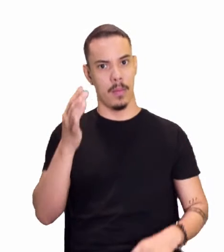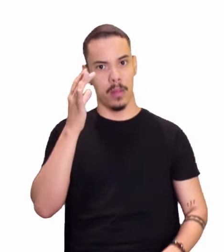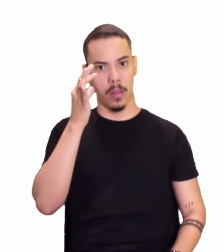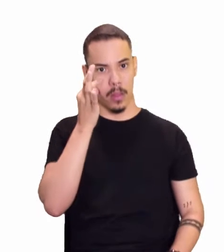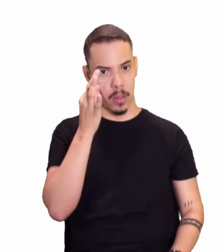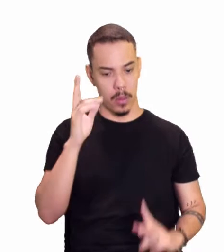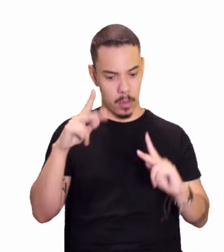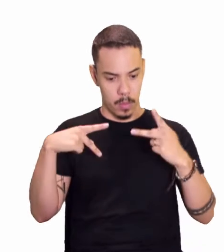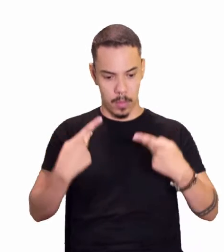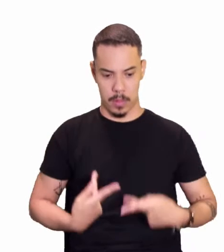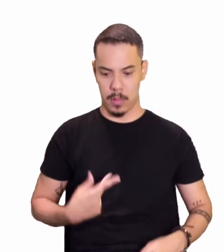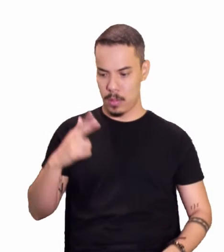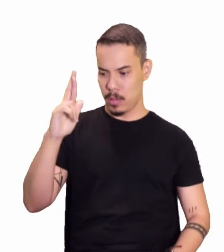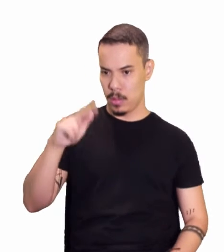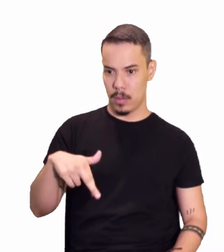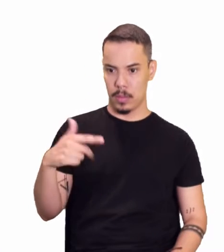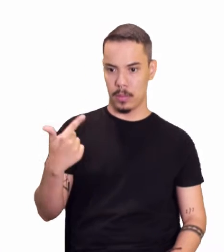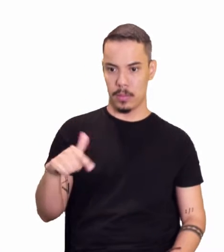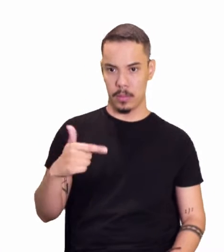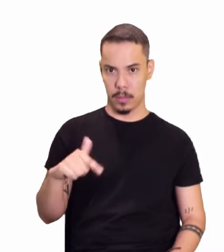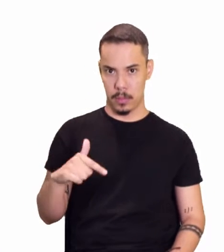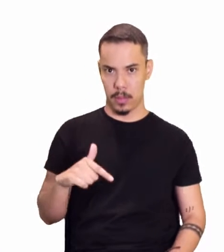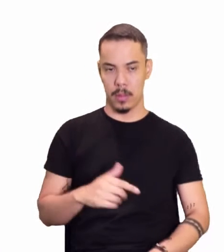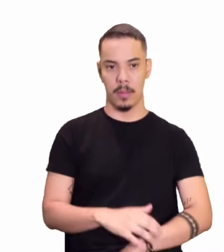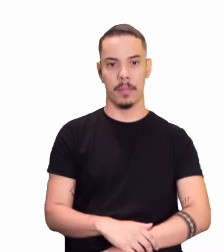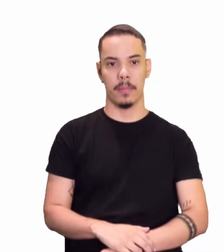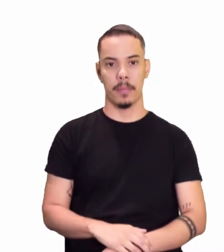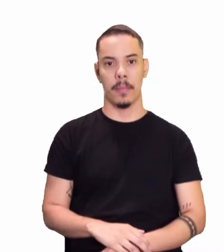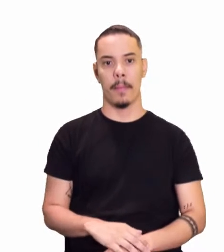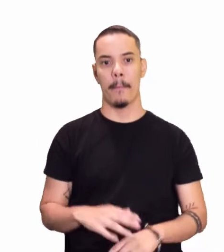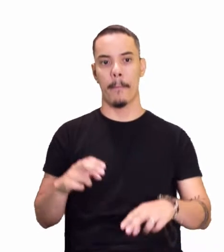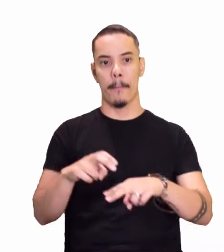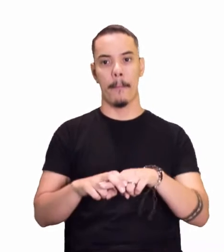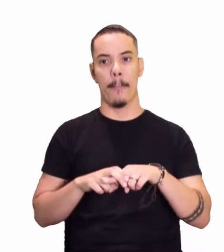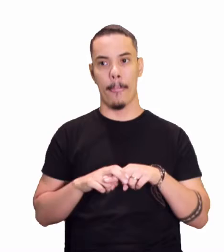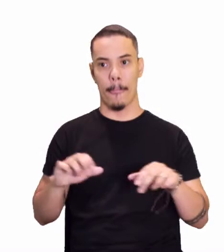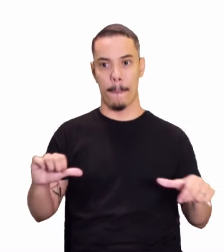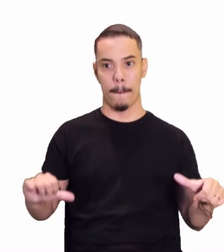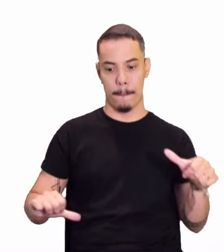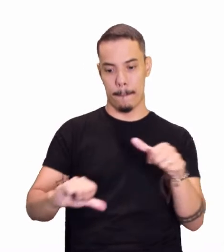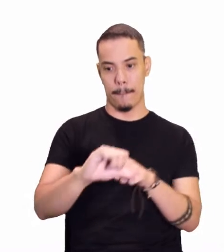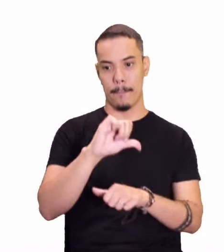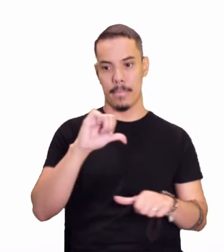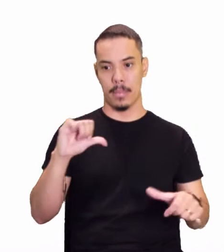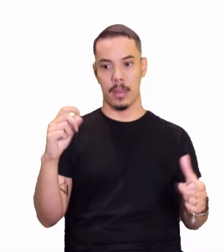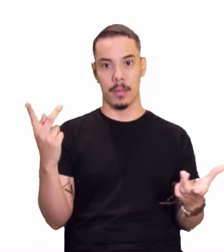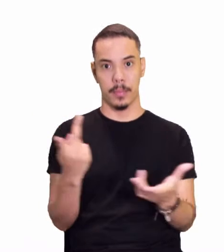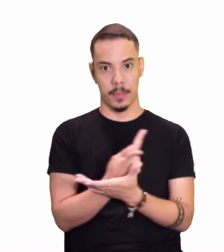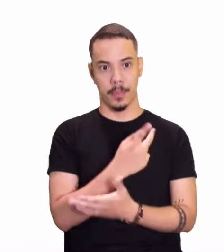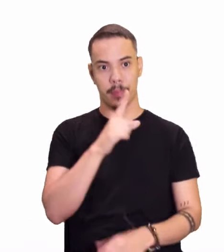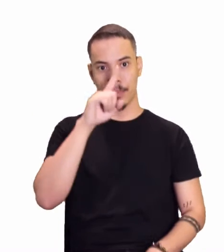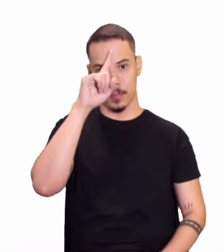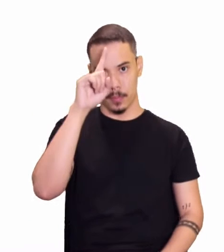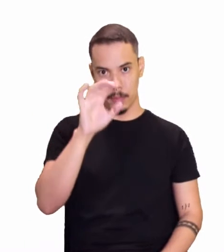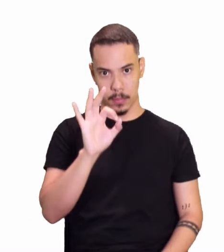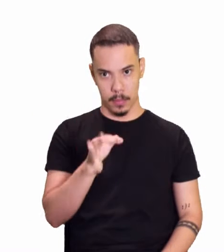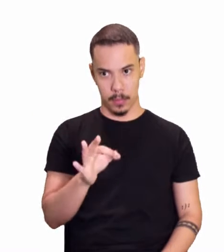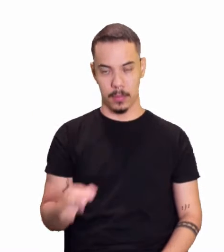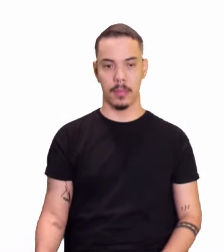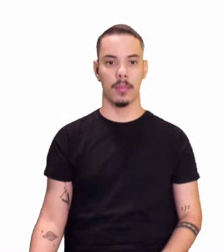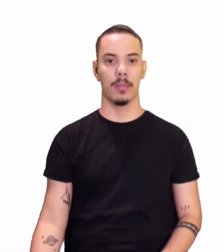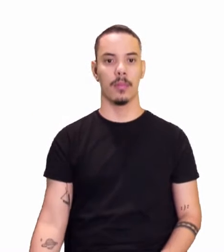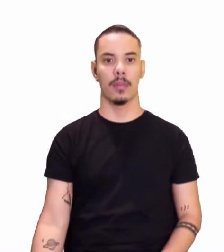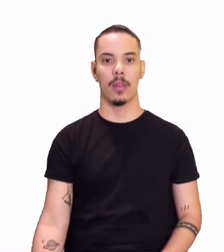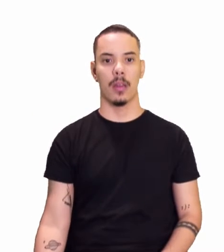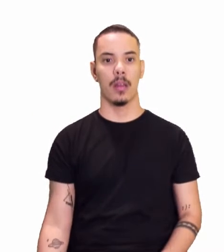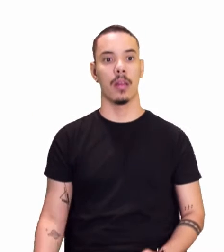razão? Vamos ver então, vamos olhar um pouquinho para o homem. Que bacana. Então a transição acontece nessas ideias, ok? Então o que